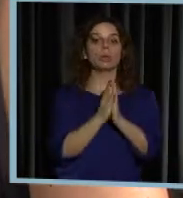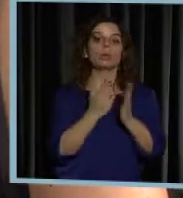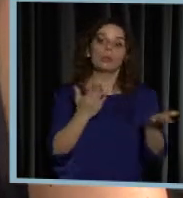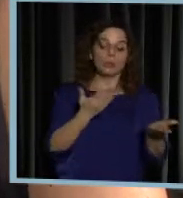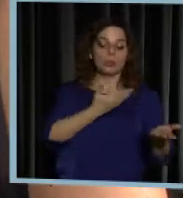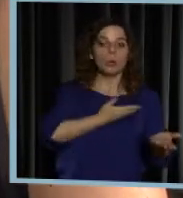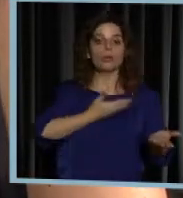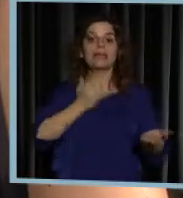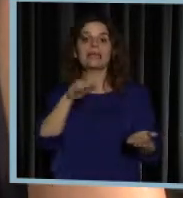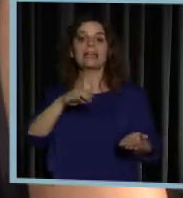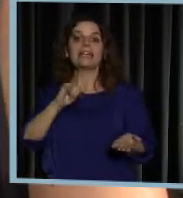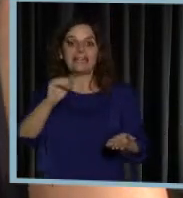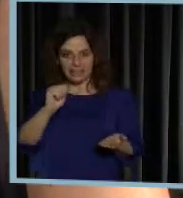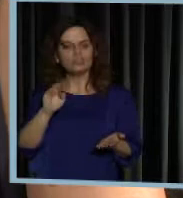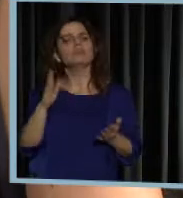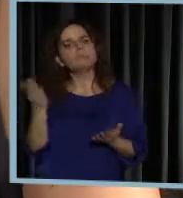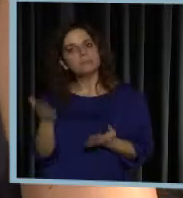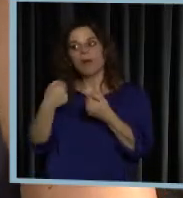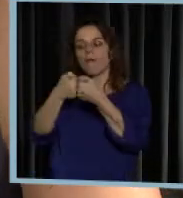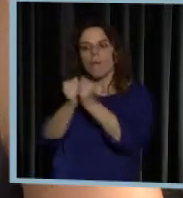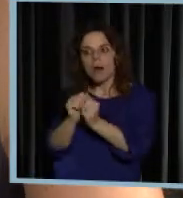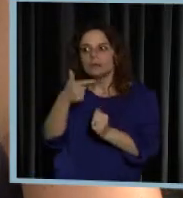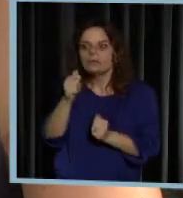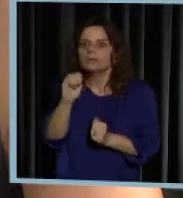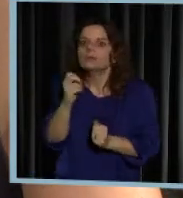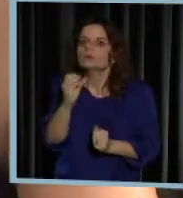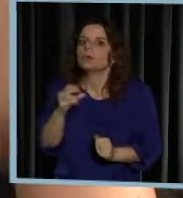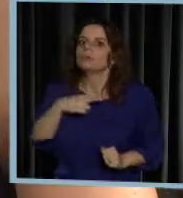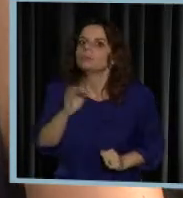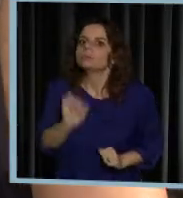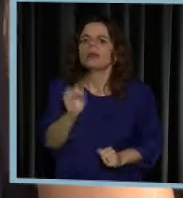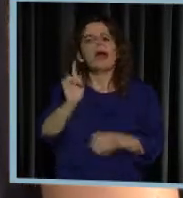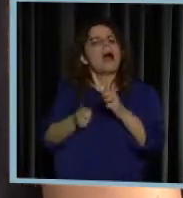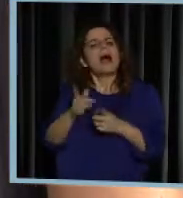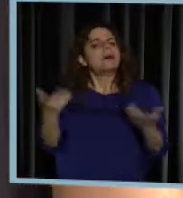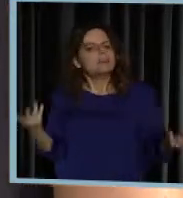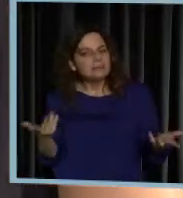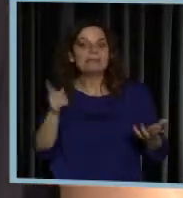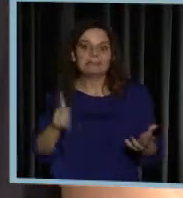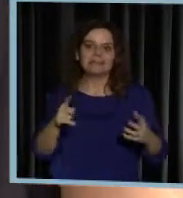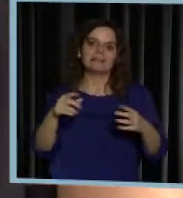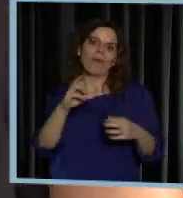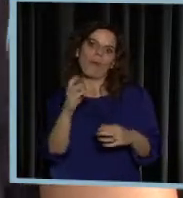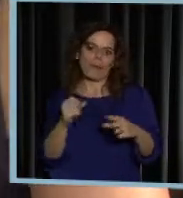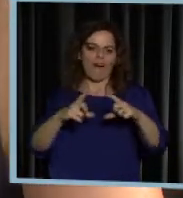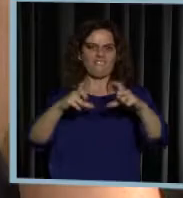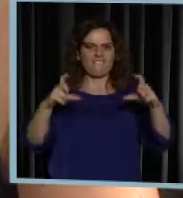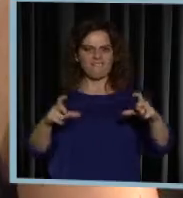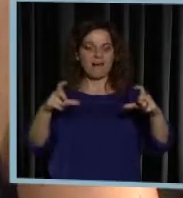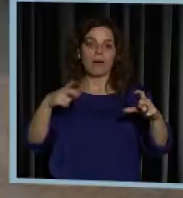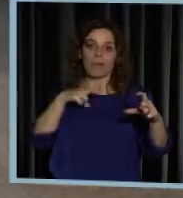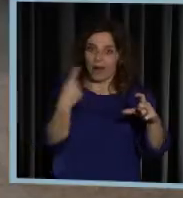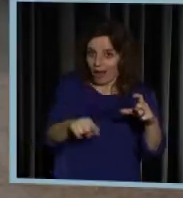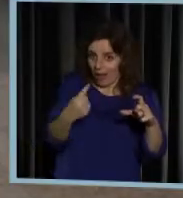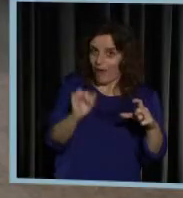e guardava o Tesouro Nacional. Que era? Que era justamente o tesouro em barras de ouro que o país